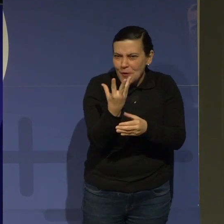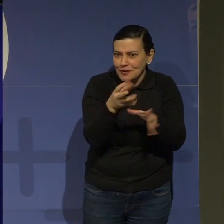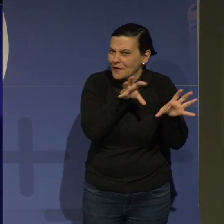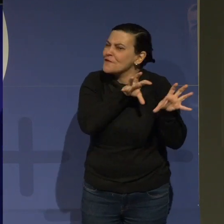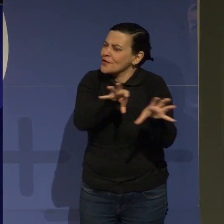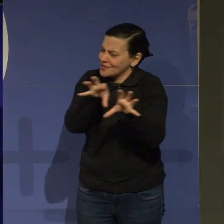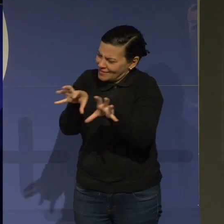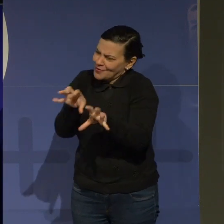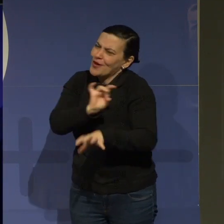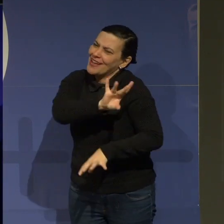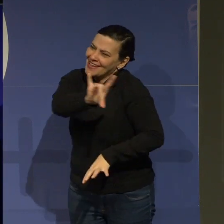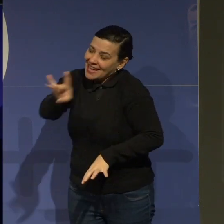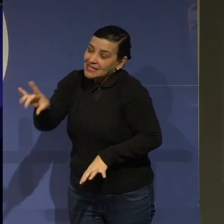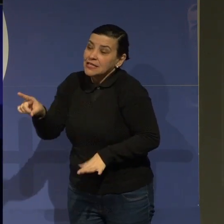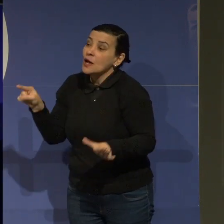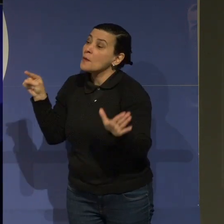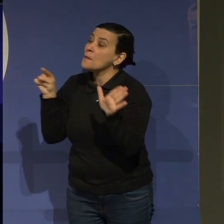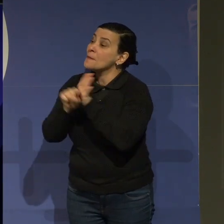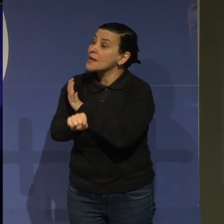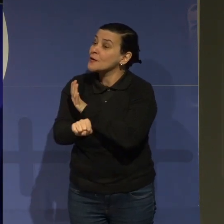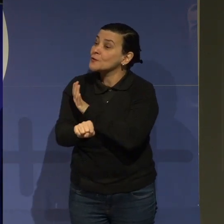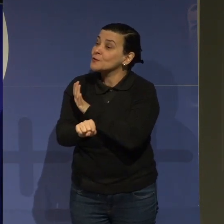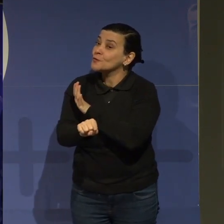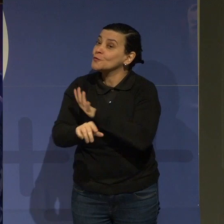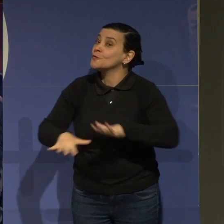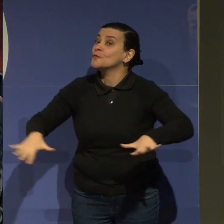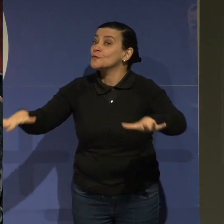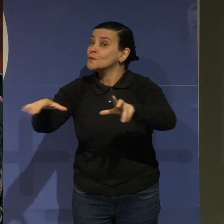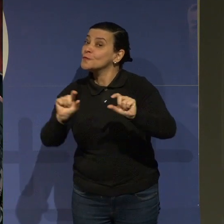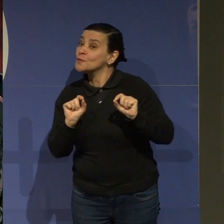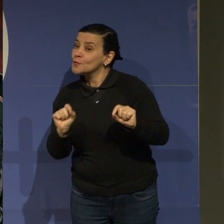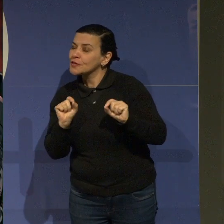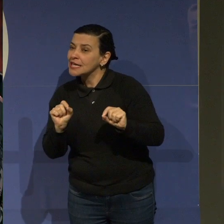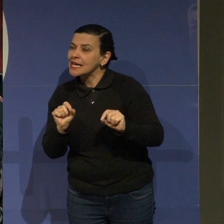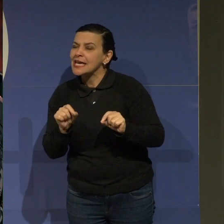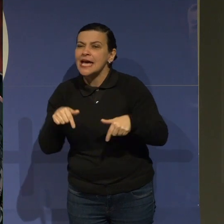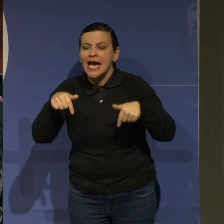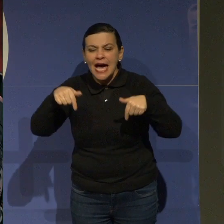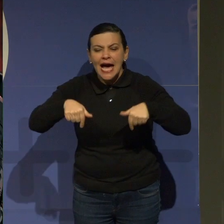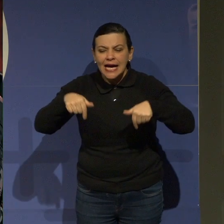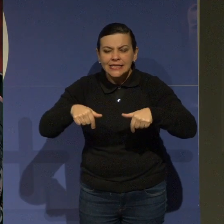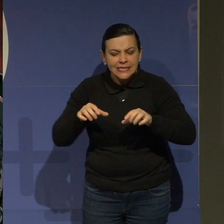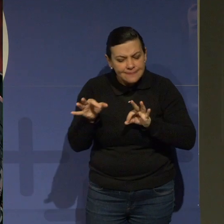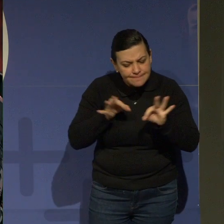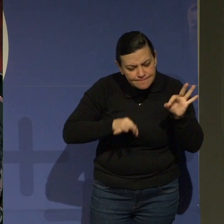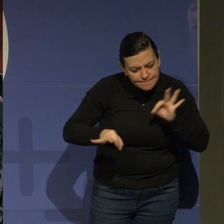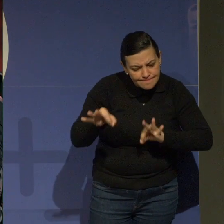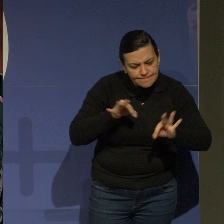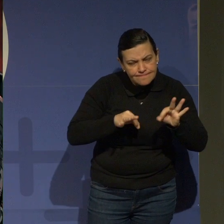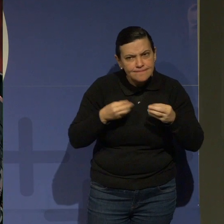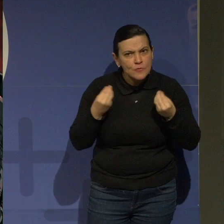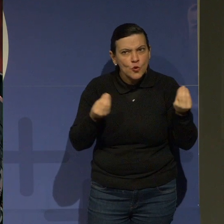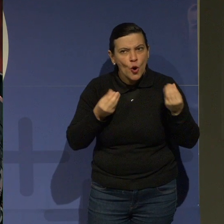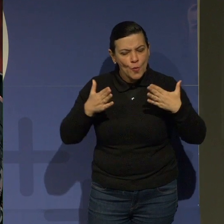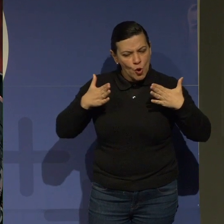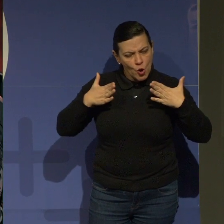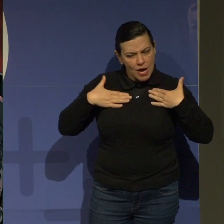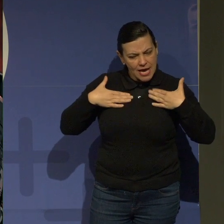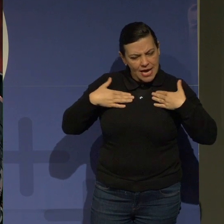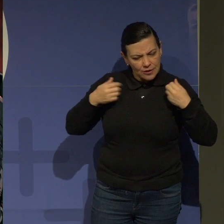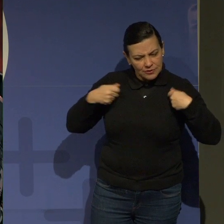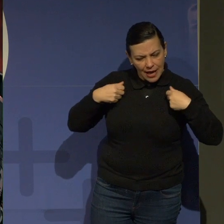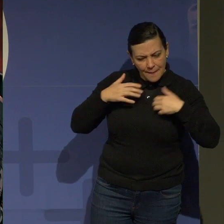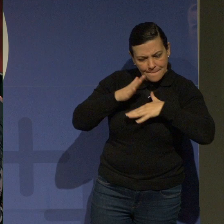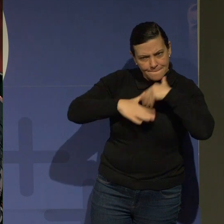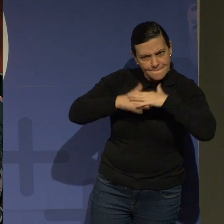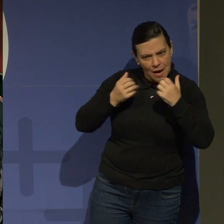influenciador. Então, a pergunta inicial que eu deixo para todo mundo: o que a gente está fazendo com o nosso poder de